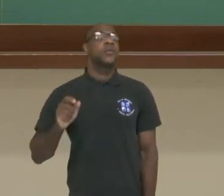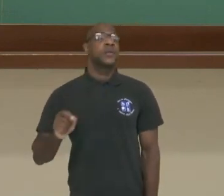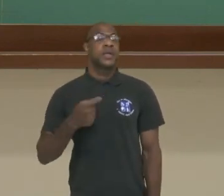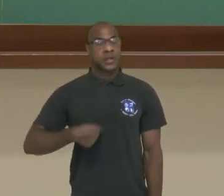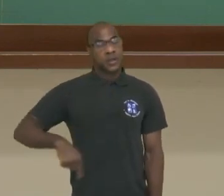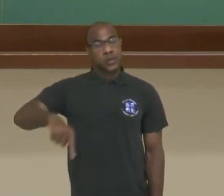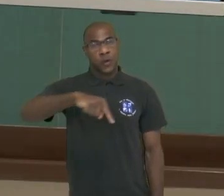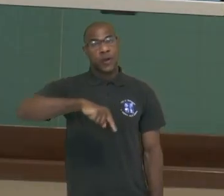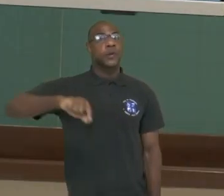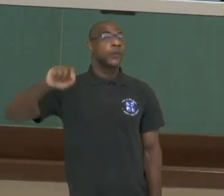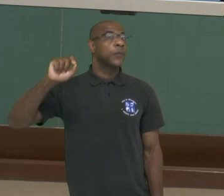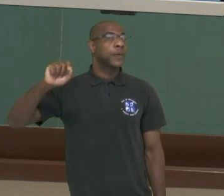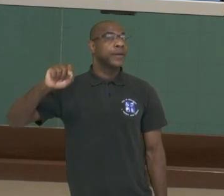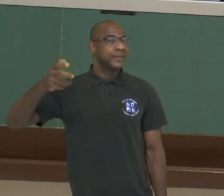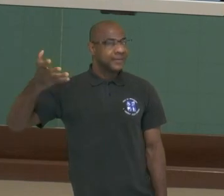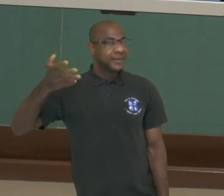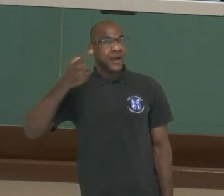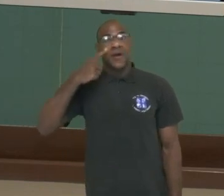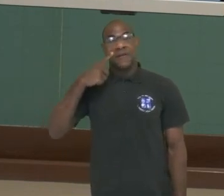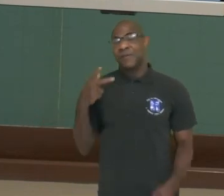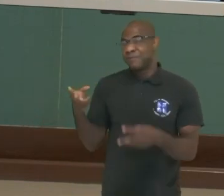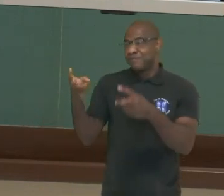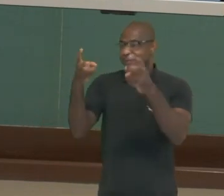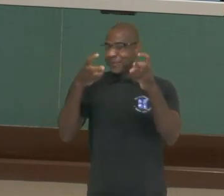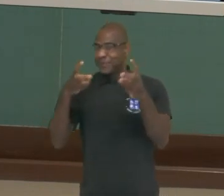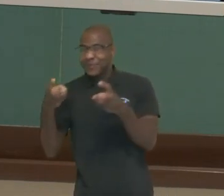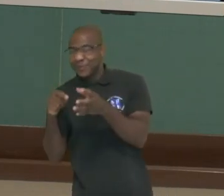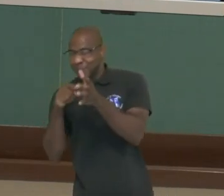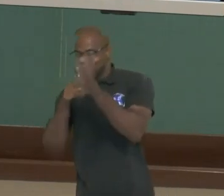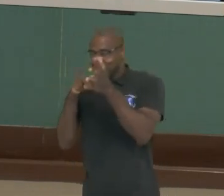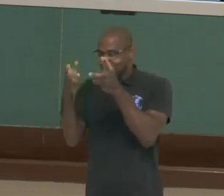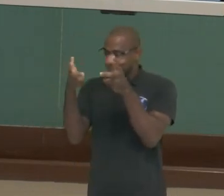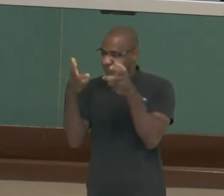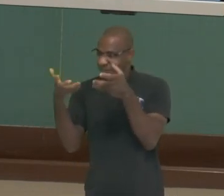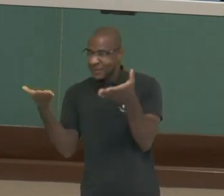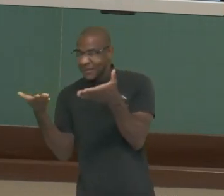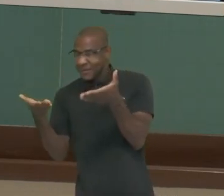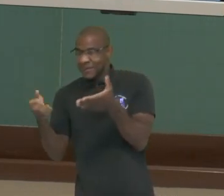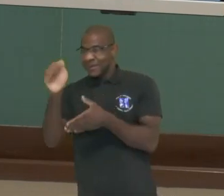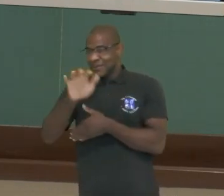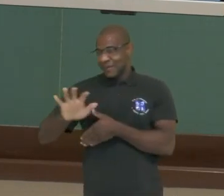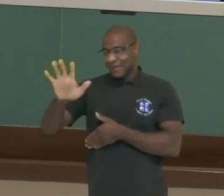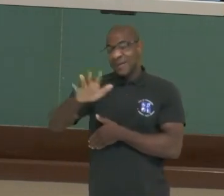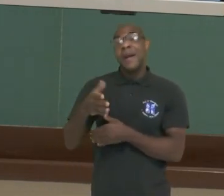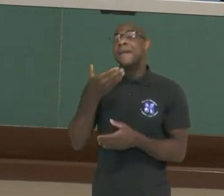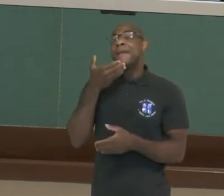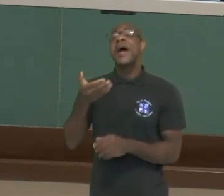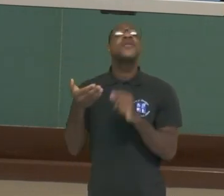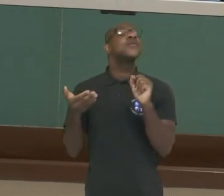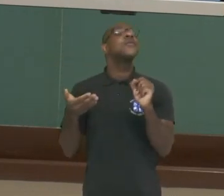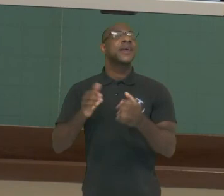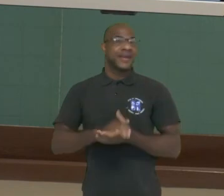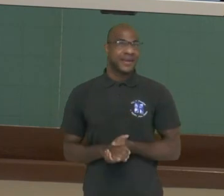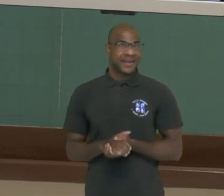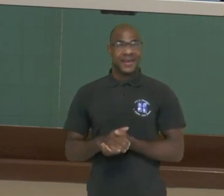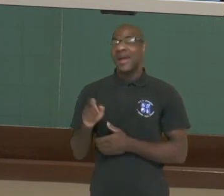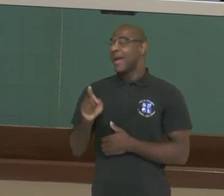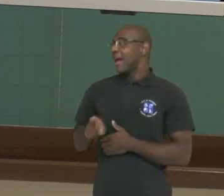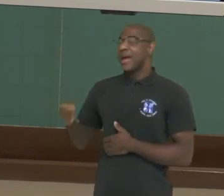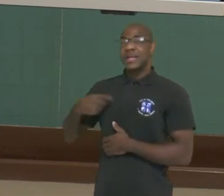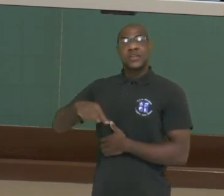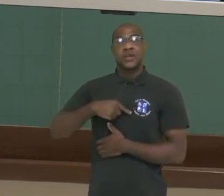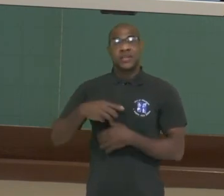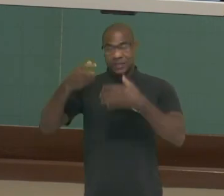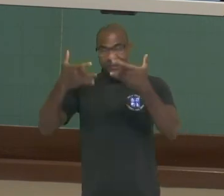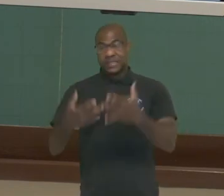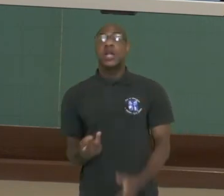nós vamos fazer uma análise desse cariótipo e ele pede para que a gente